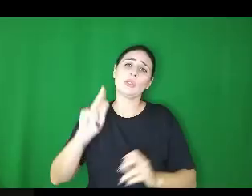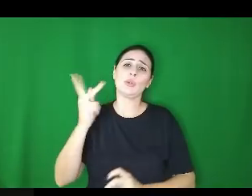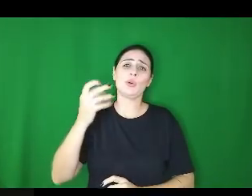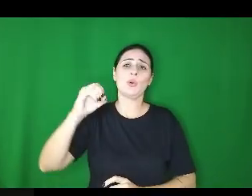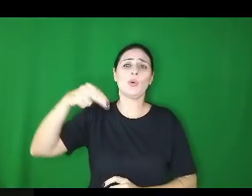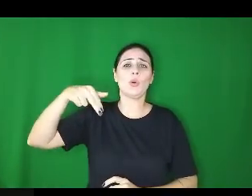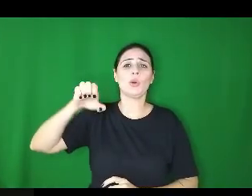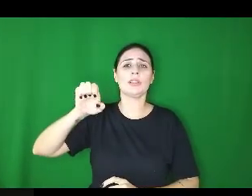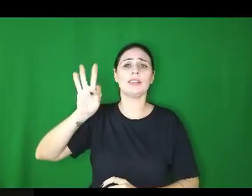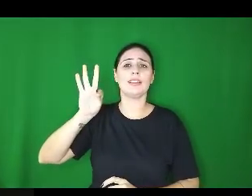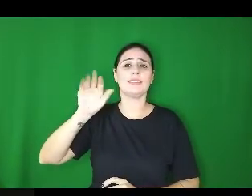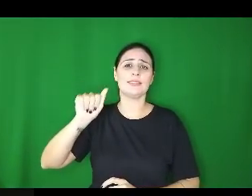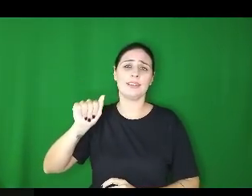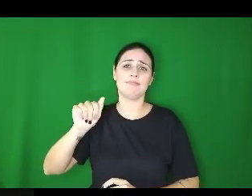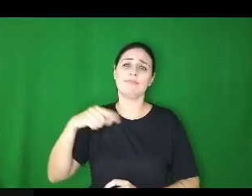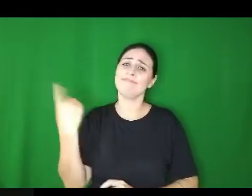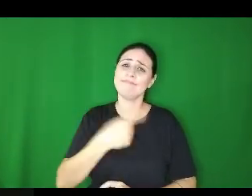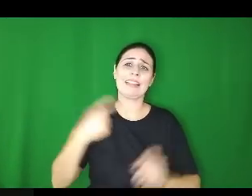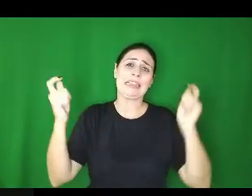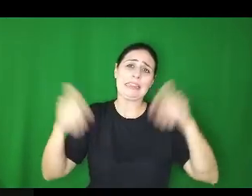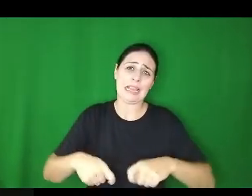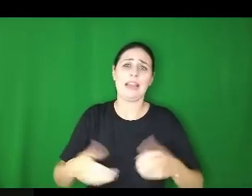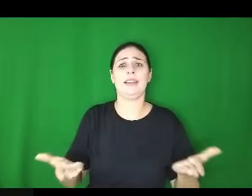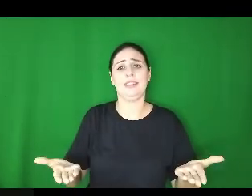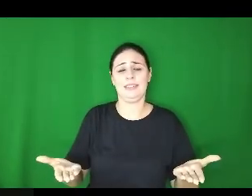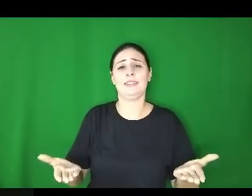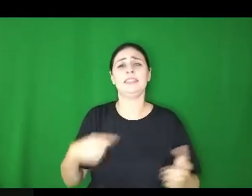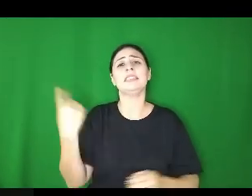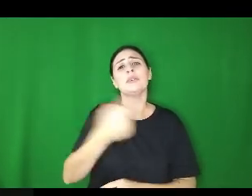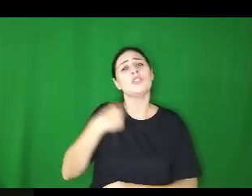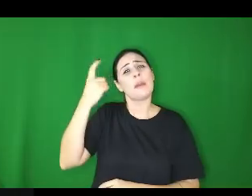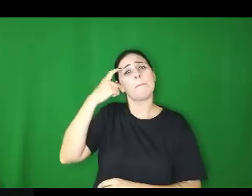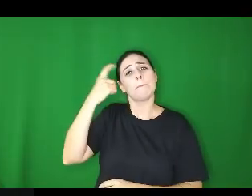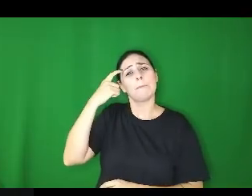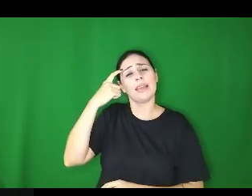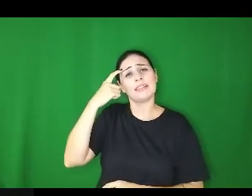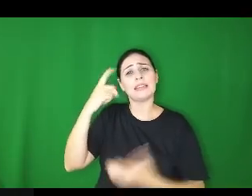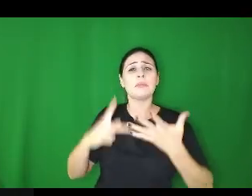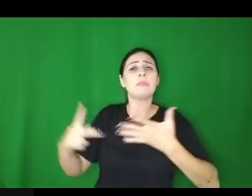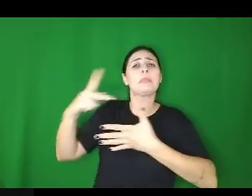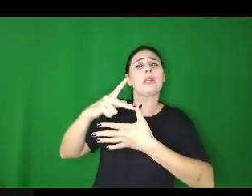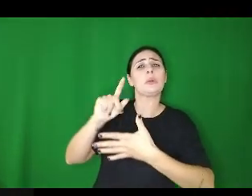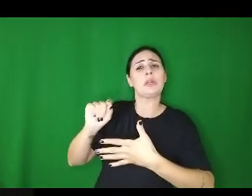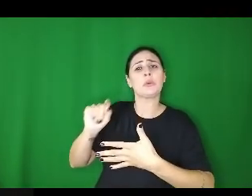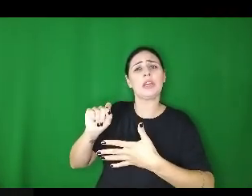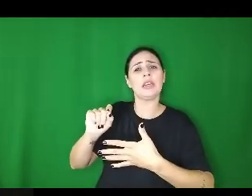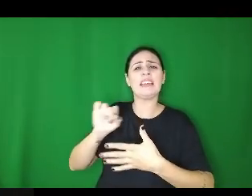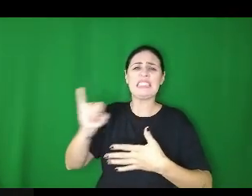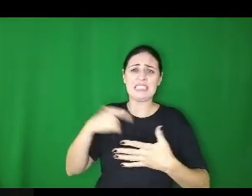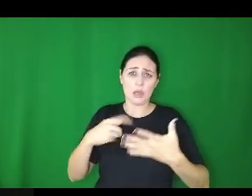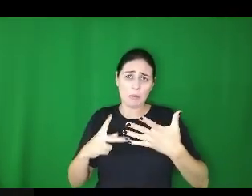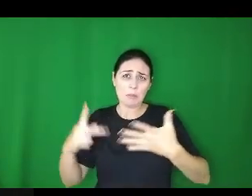em alguns momentos, existe aquilo que a gente defende, que a gente sonha. E tem momentos que a gente tem que ser mais pragmático,